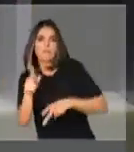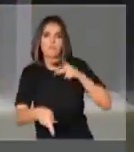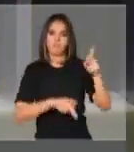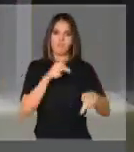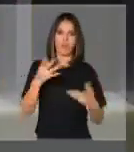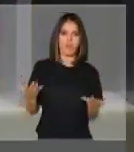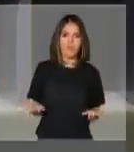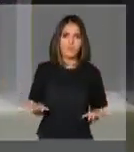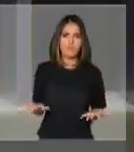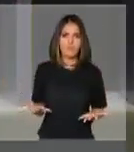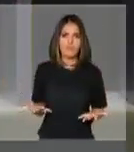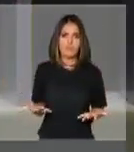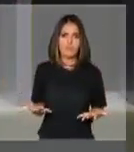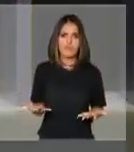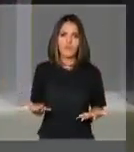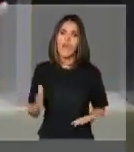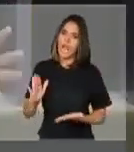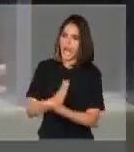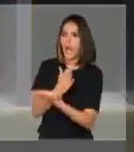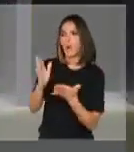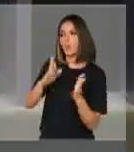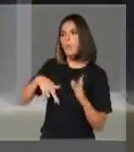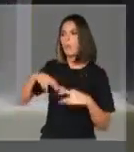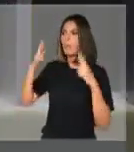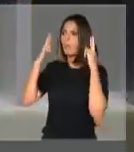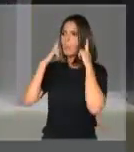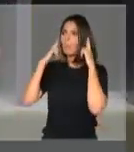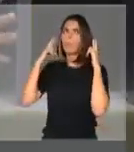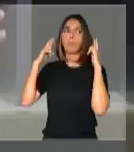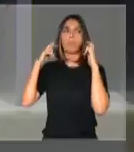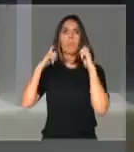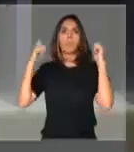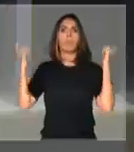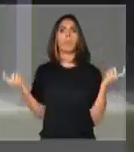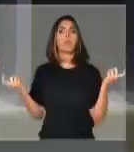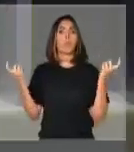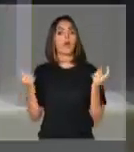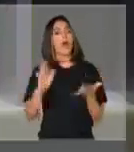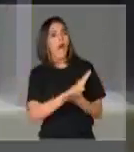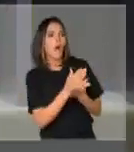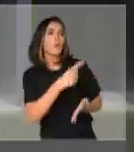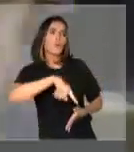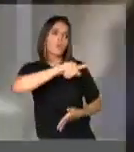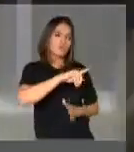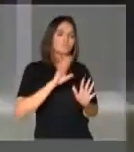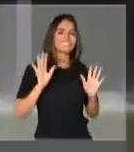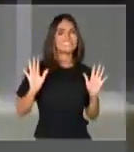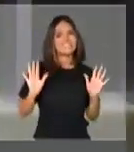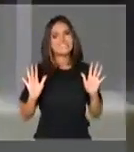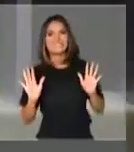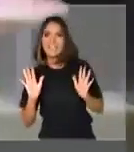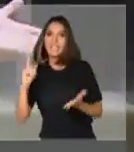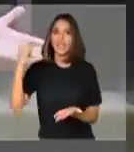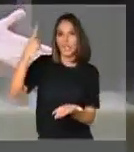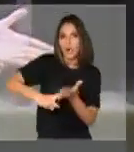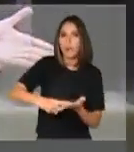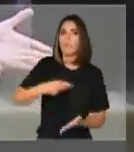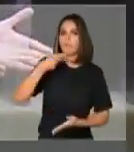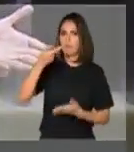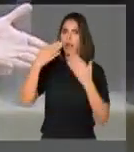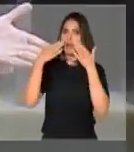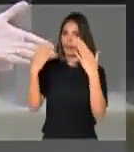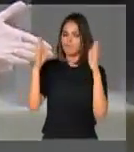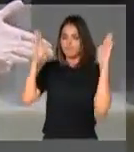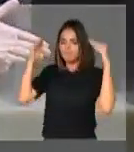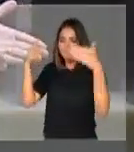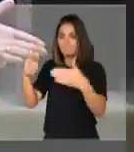e a população. Talvez alguns não queiram ouvir, talvez outros tenham um compromisso de falar para um